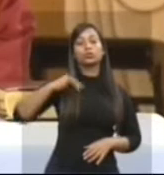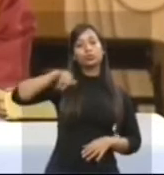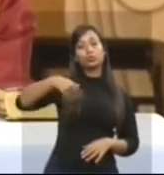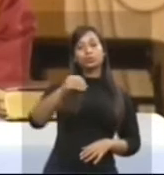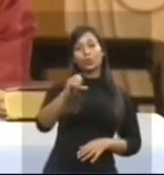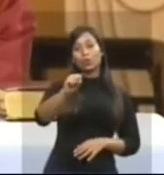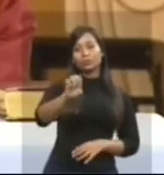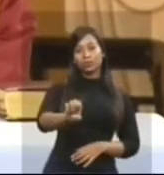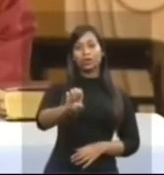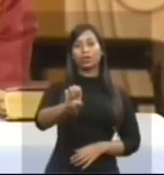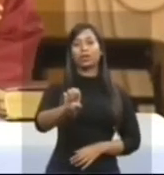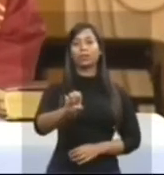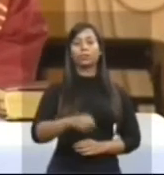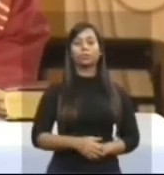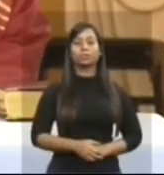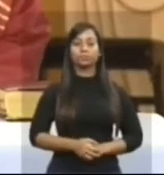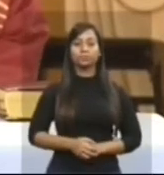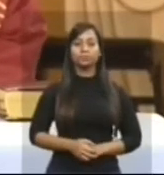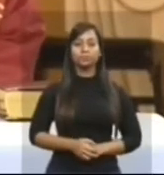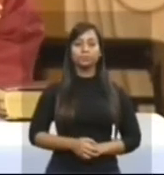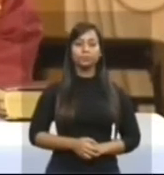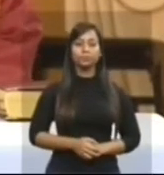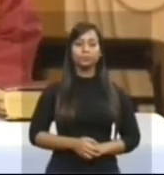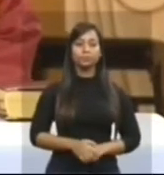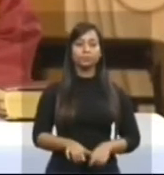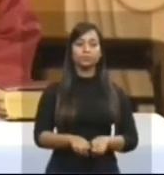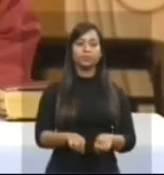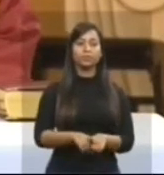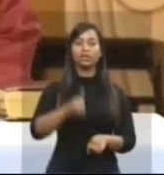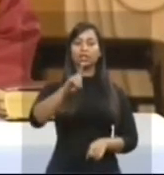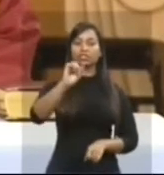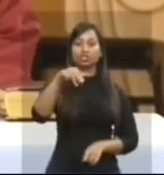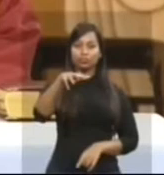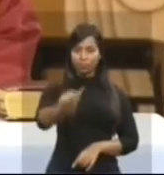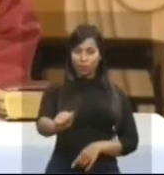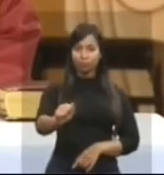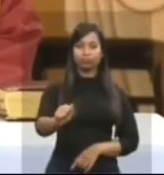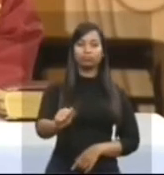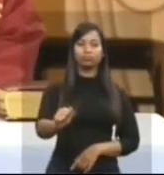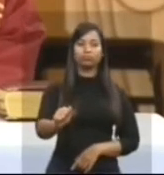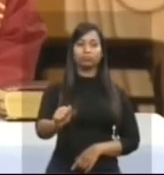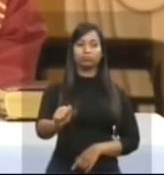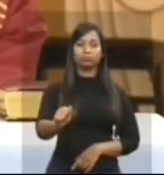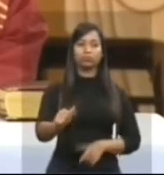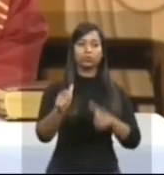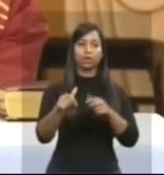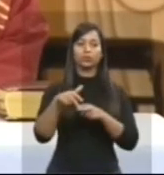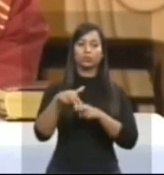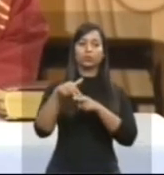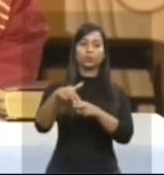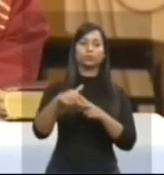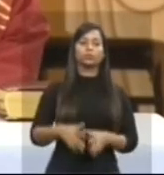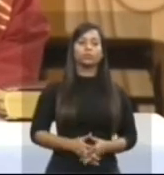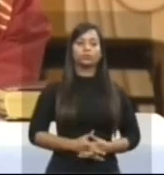José Roberto de Marche e Dilma Buschi de Barreto.